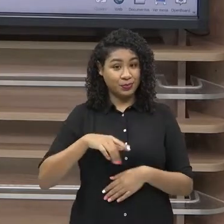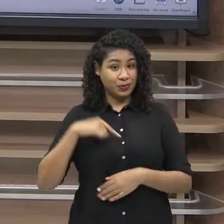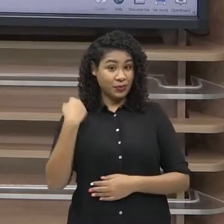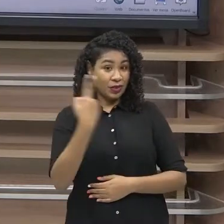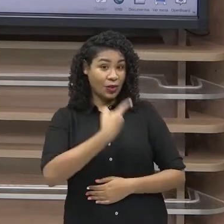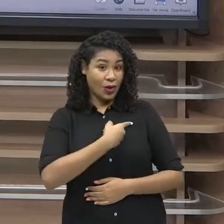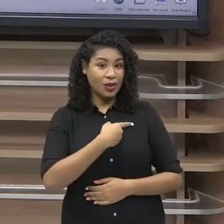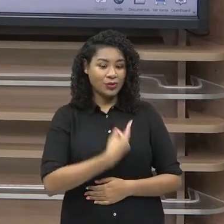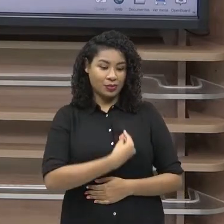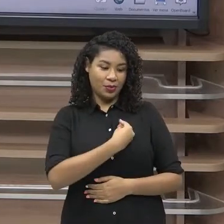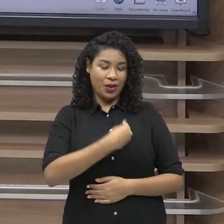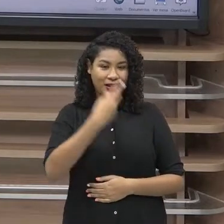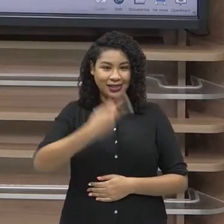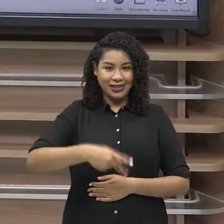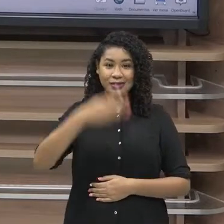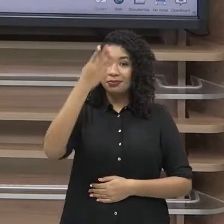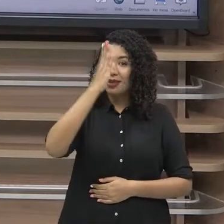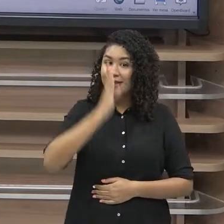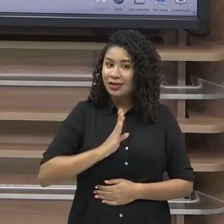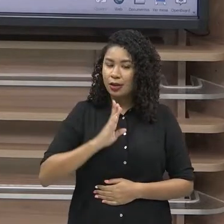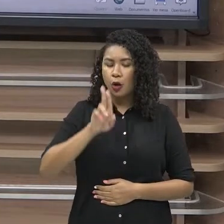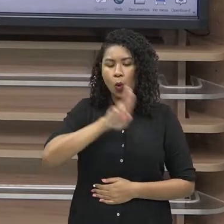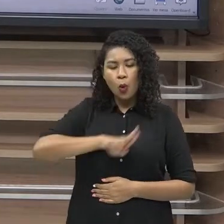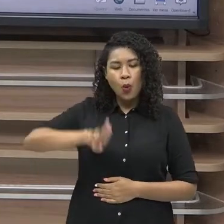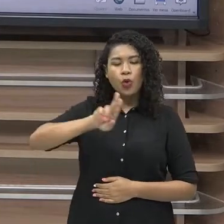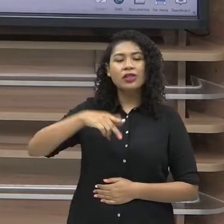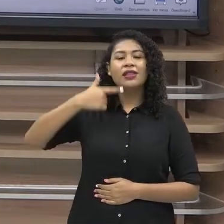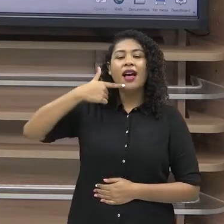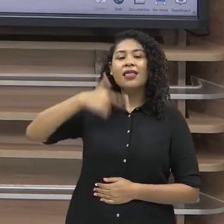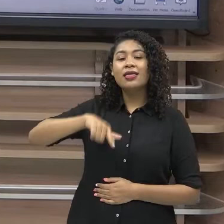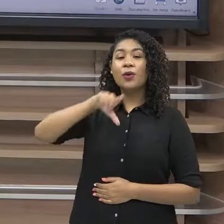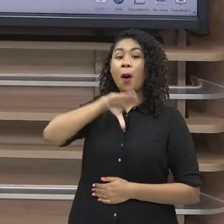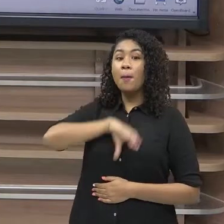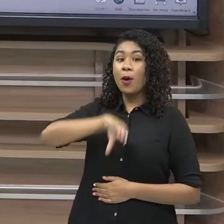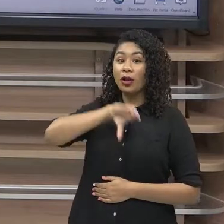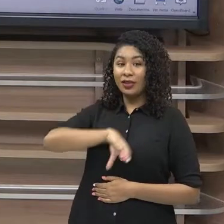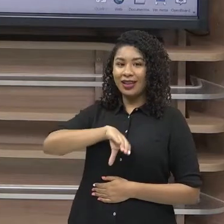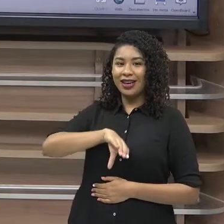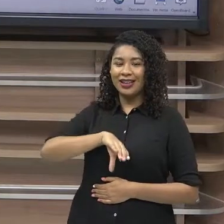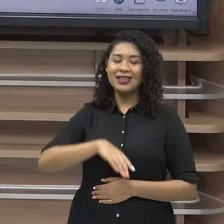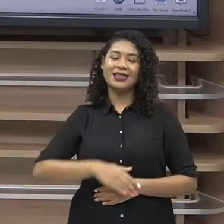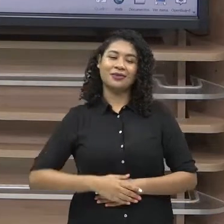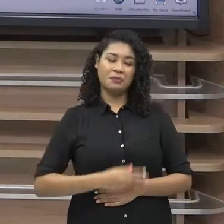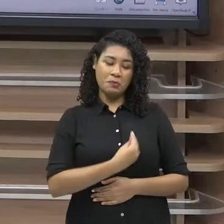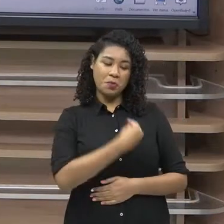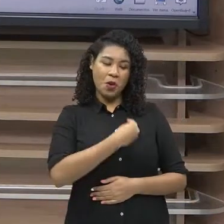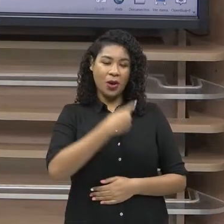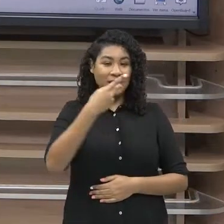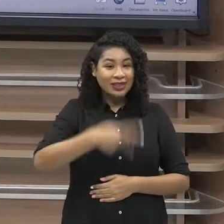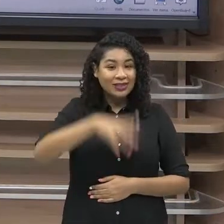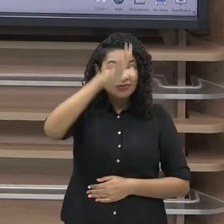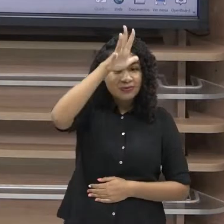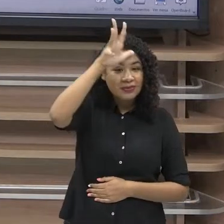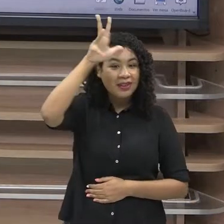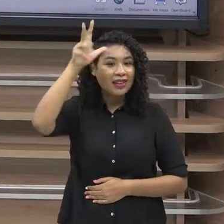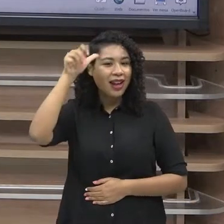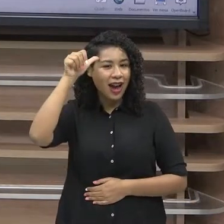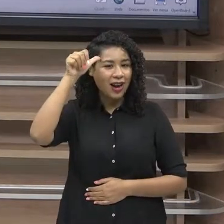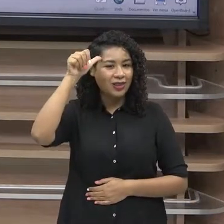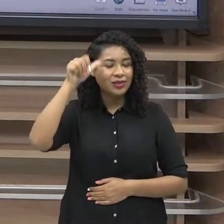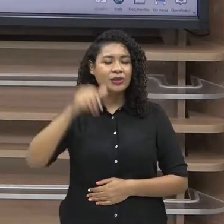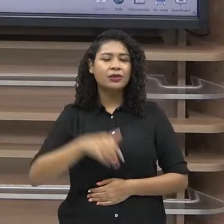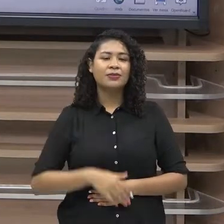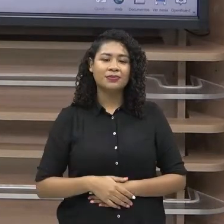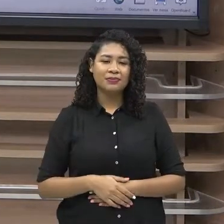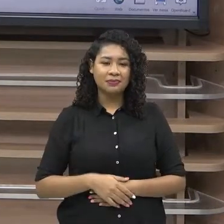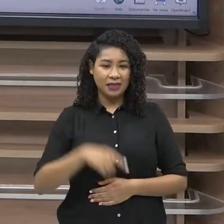língua portuguesa, estamos aqui no coração da Amazônia, que é Manaus, estamos permeados de uma